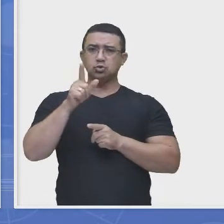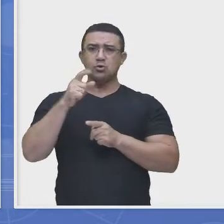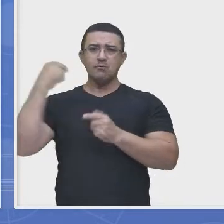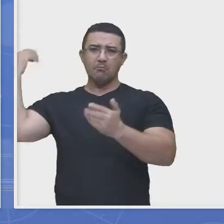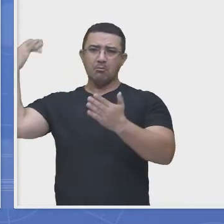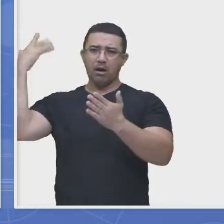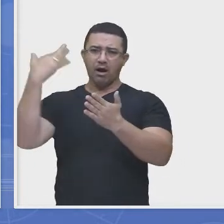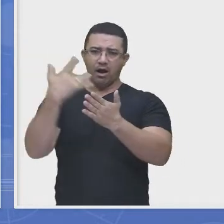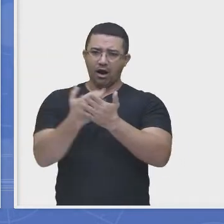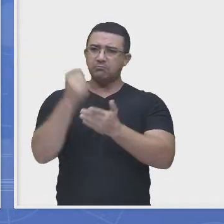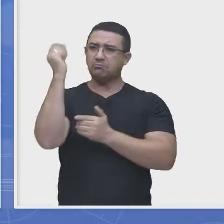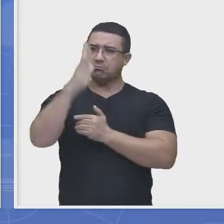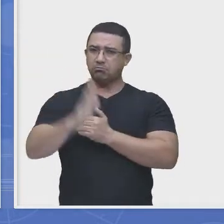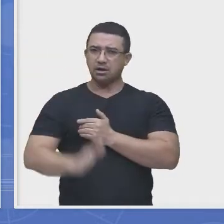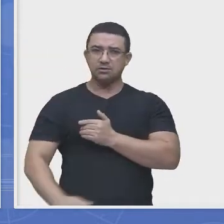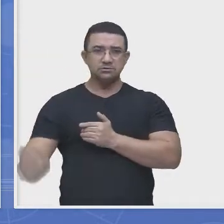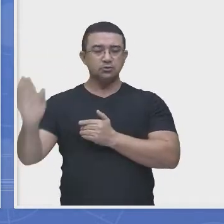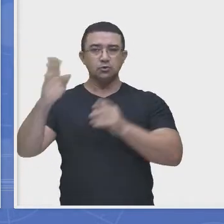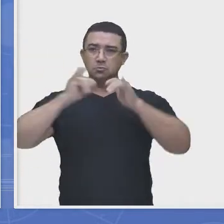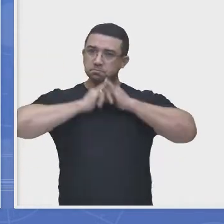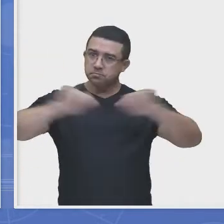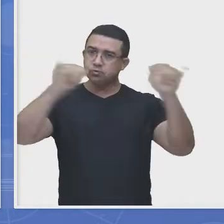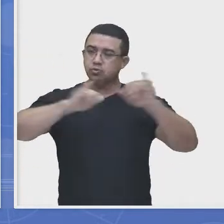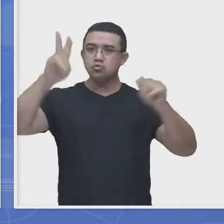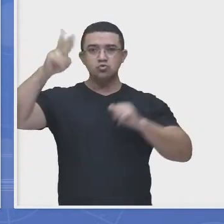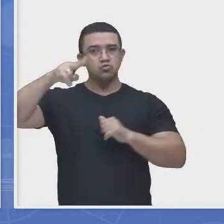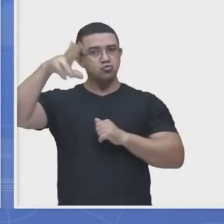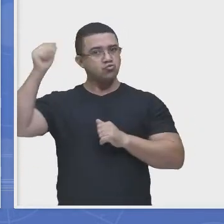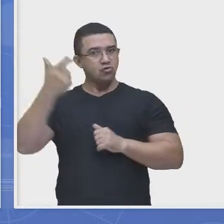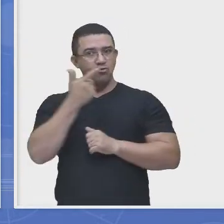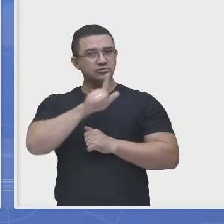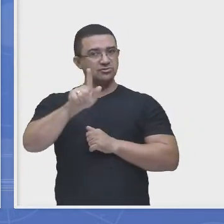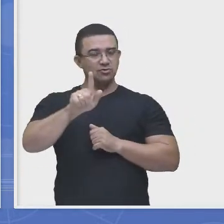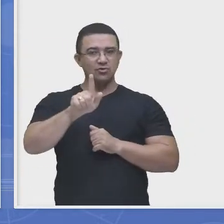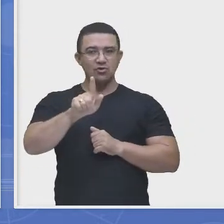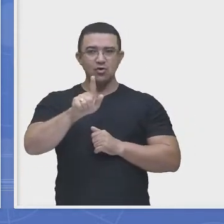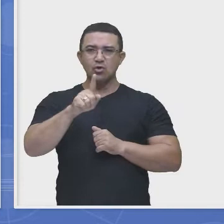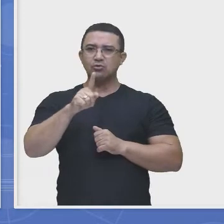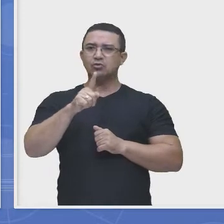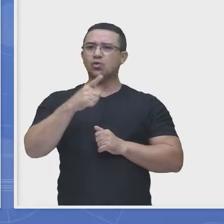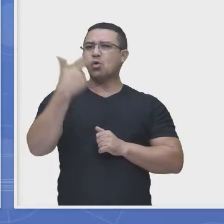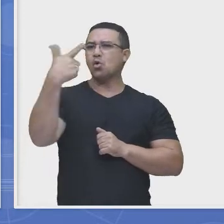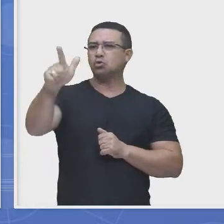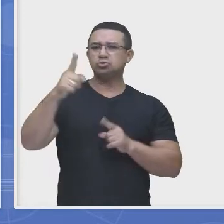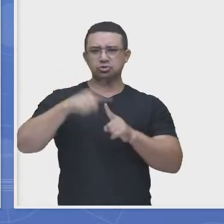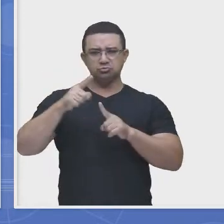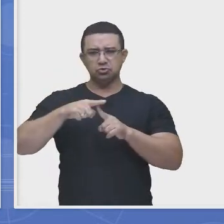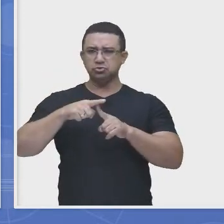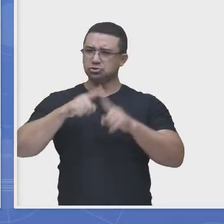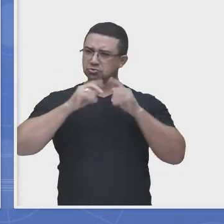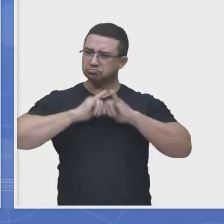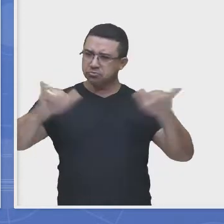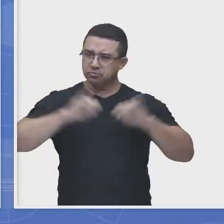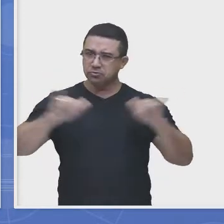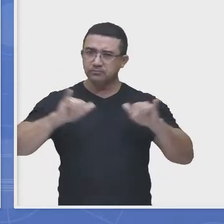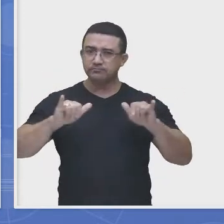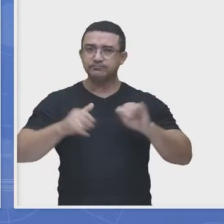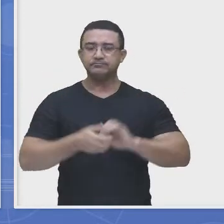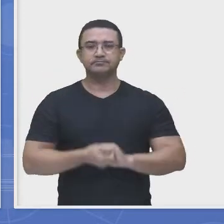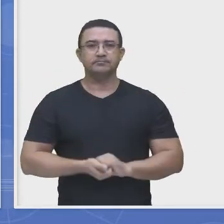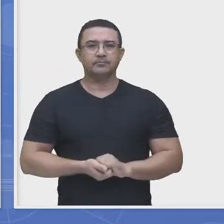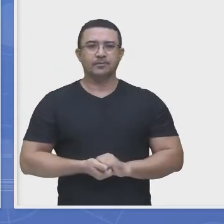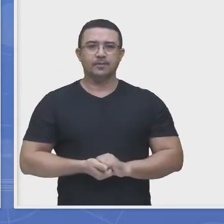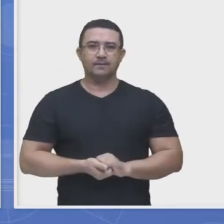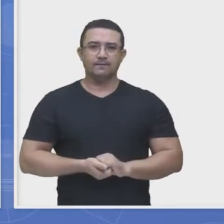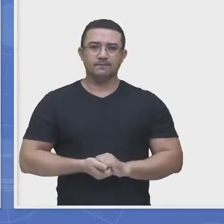Brasil uma difusão jamais experimentada por qualquer outra manifestação. Olha a informação que ele traz. A grande,